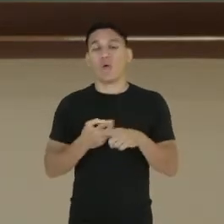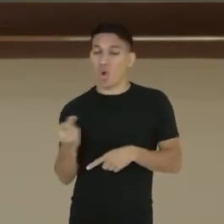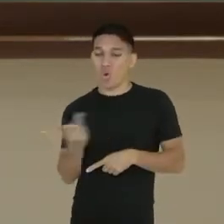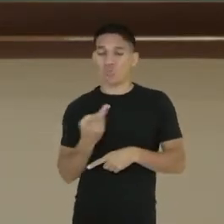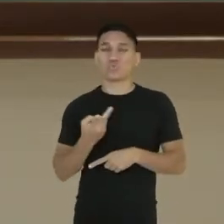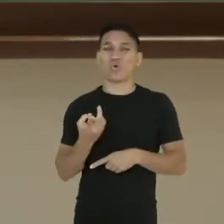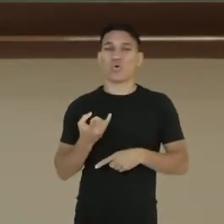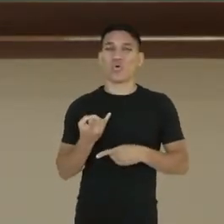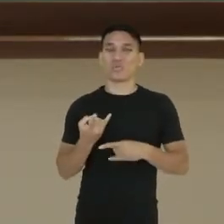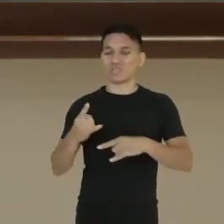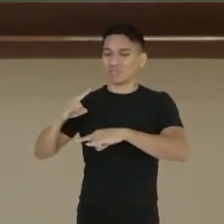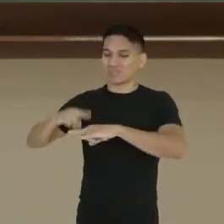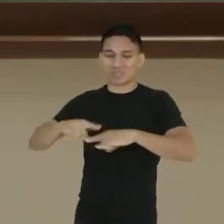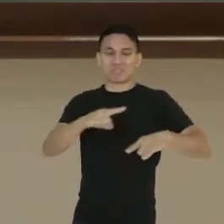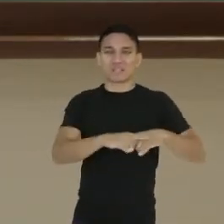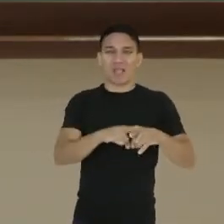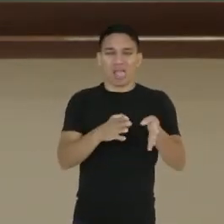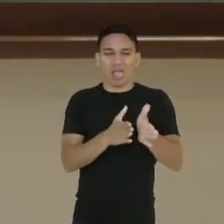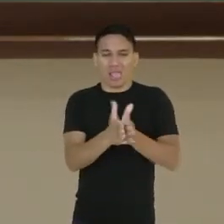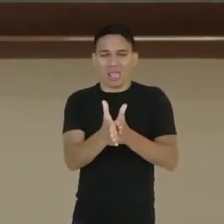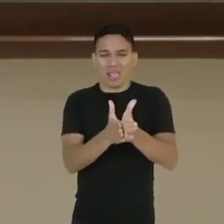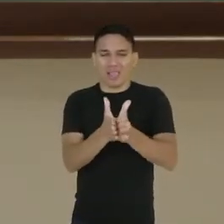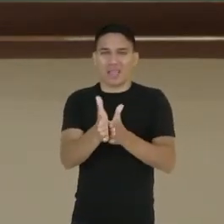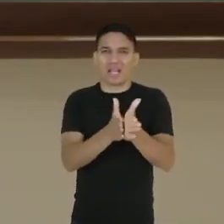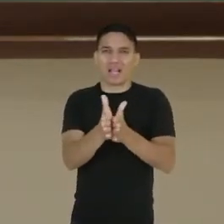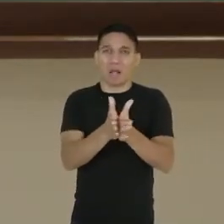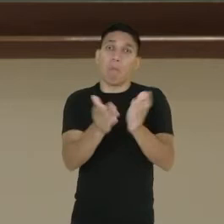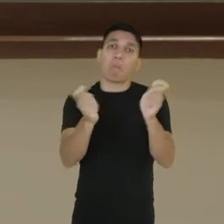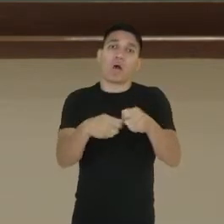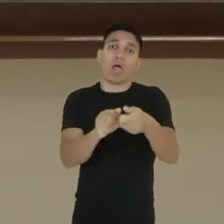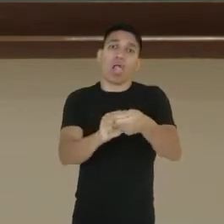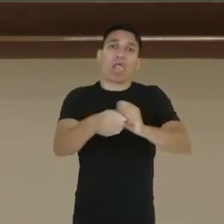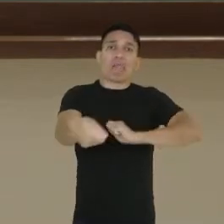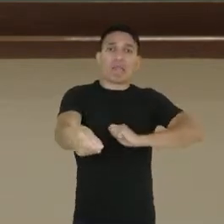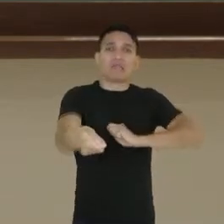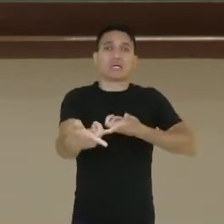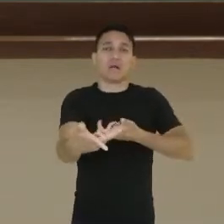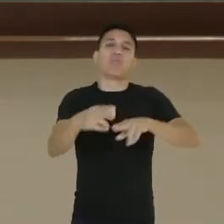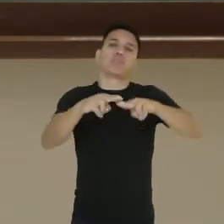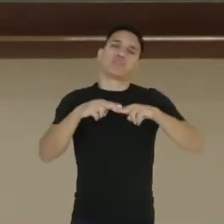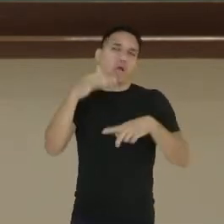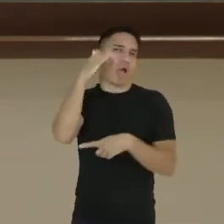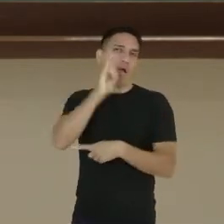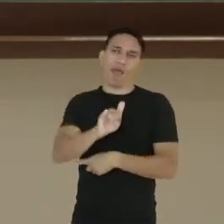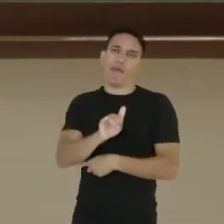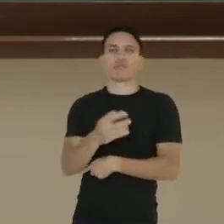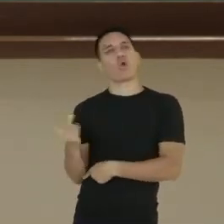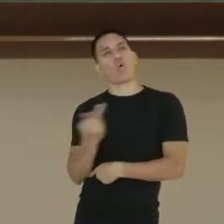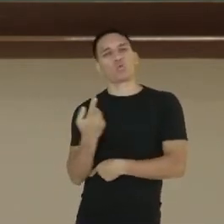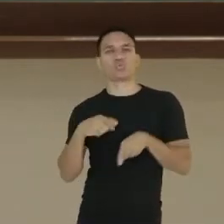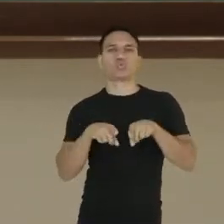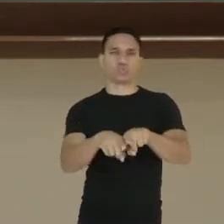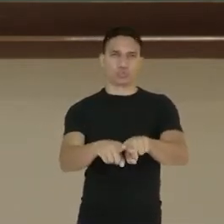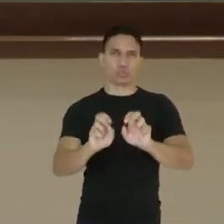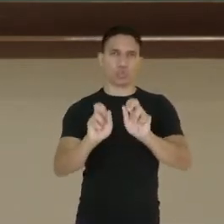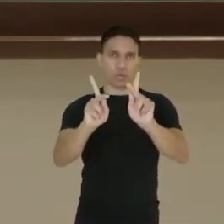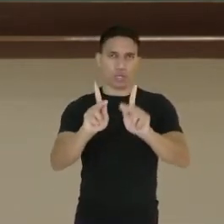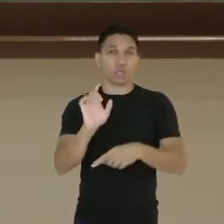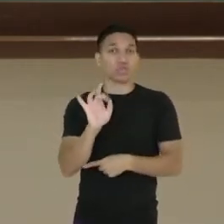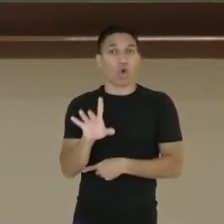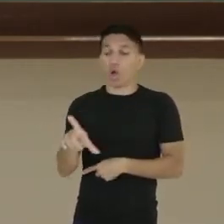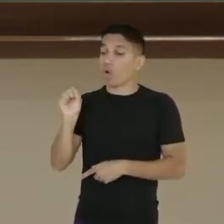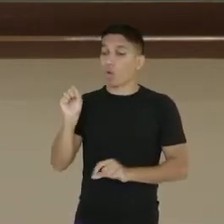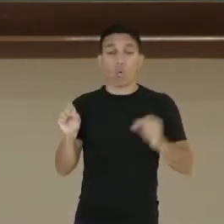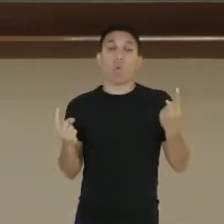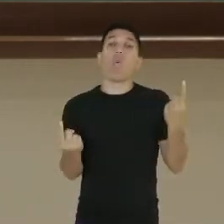dois são materiais diferentes e a fricção pode rasgar. Então, não se deve usar os dois juntos, né? Um